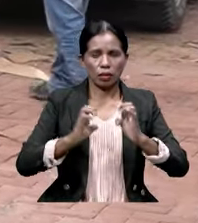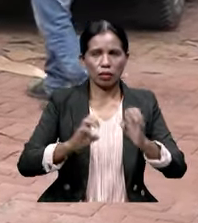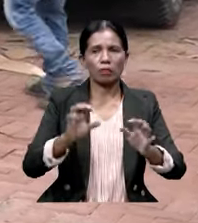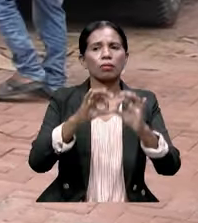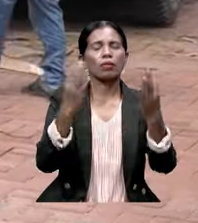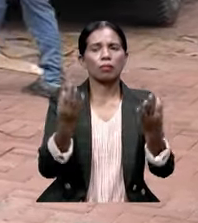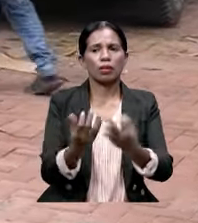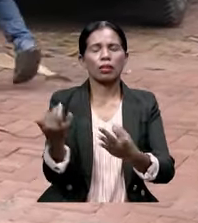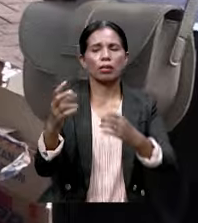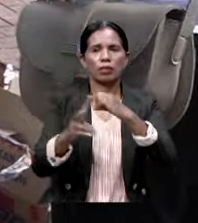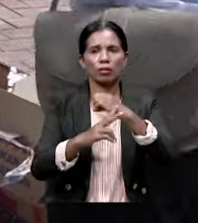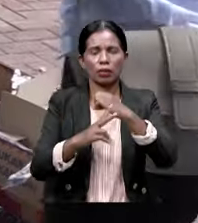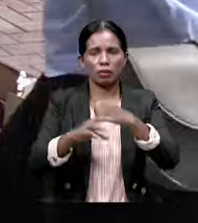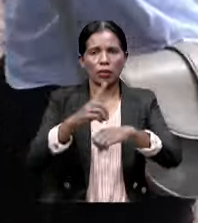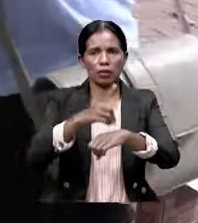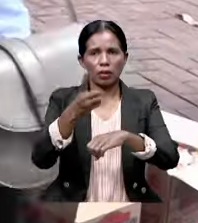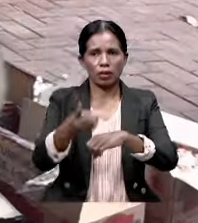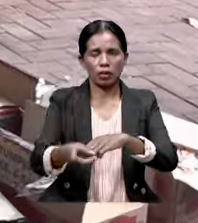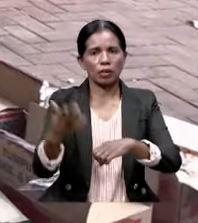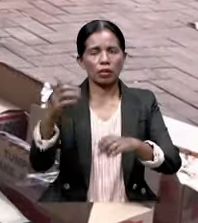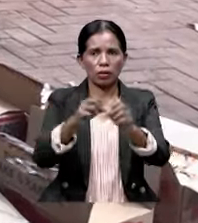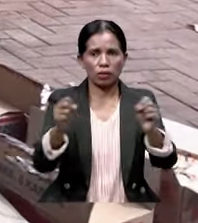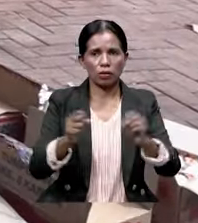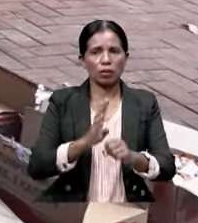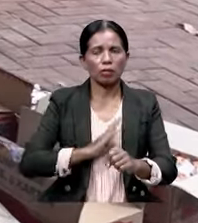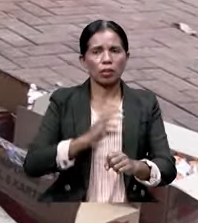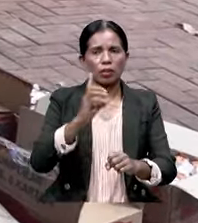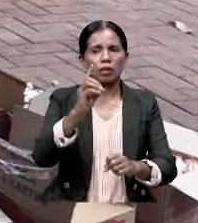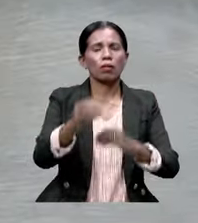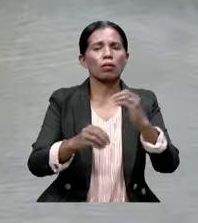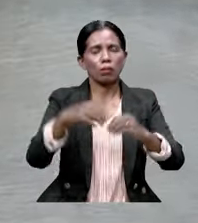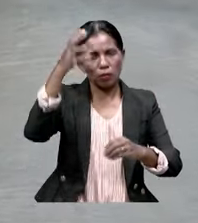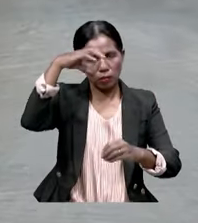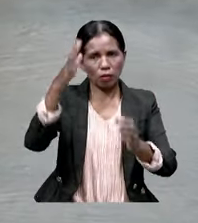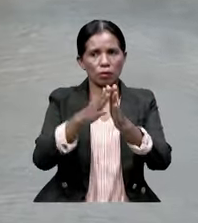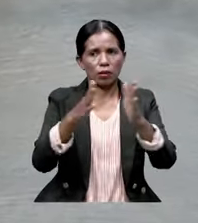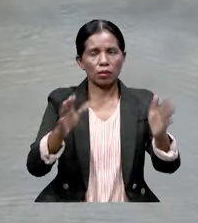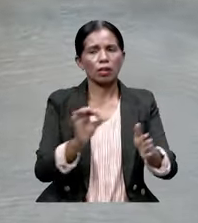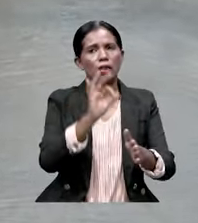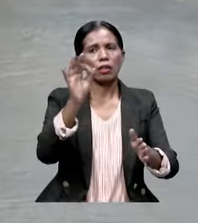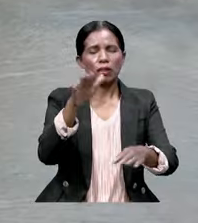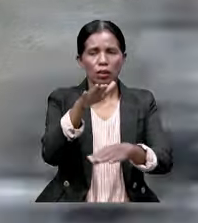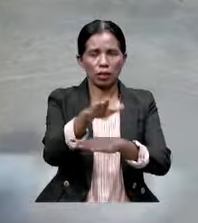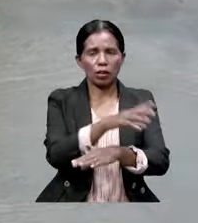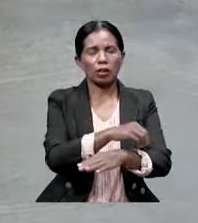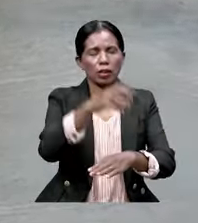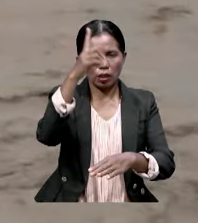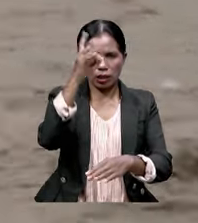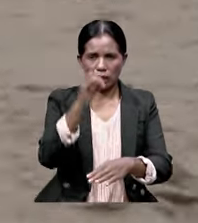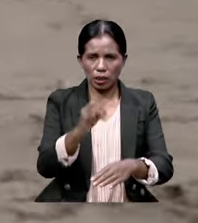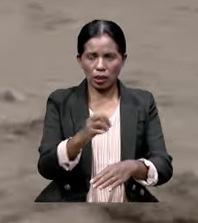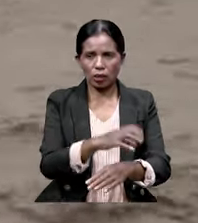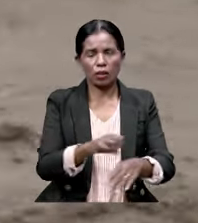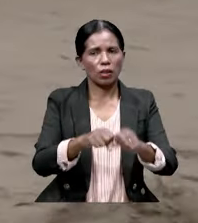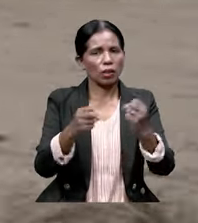de B, sai vítima da inundação em Suco, Bidéu Santana. Relaciona o Udambot, nebe acontece a sexta loro craigne e a capital dele, onde estraga